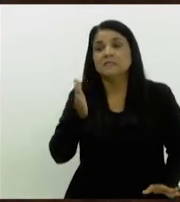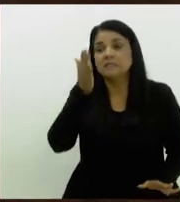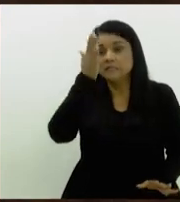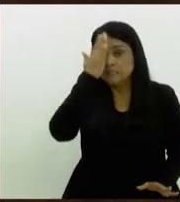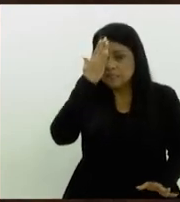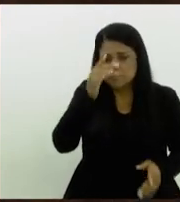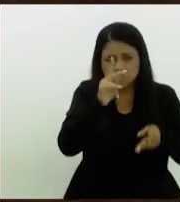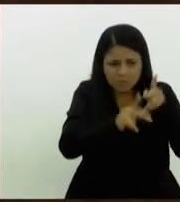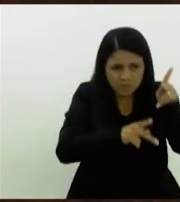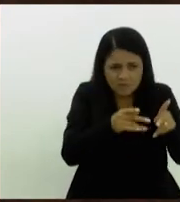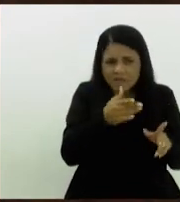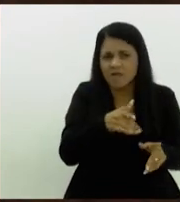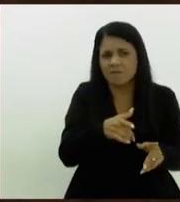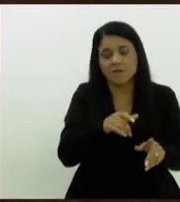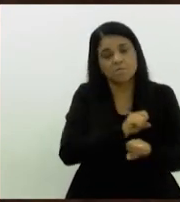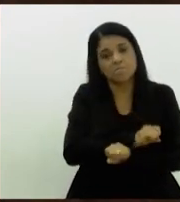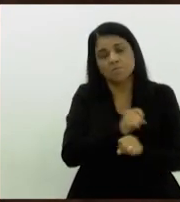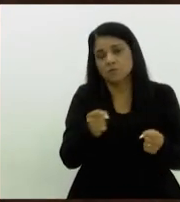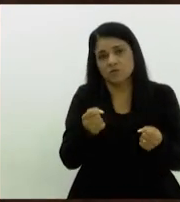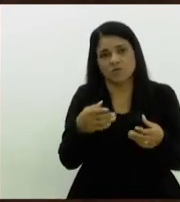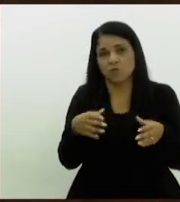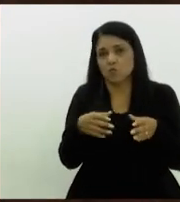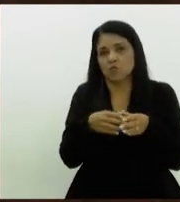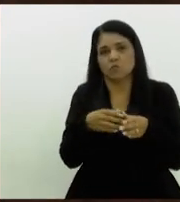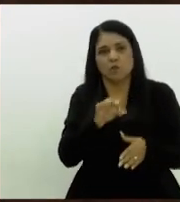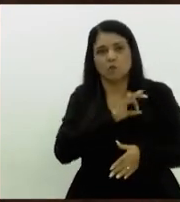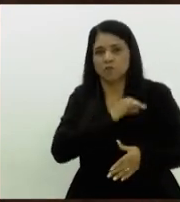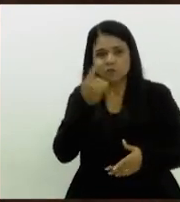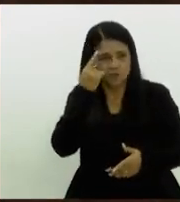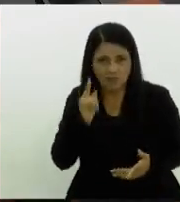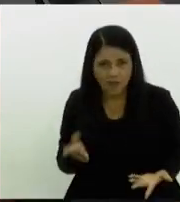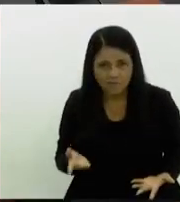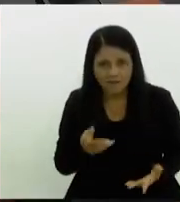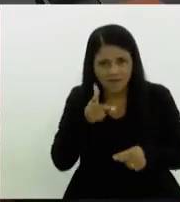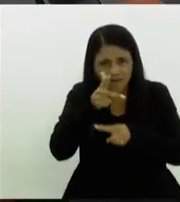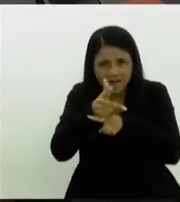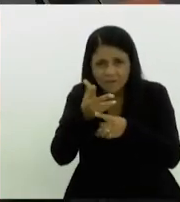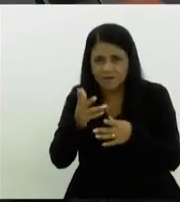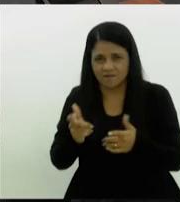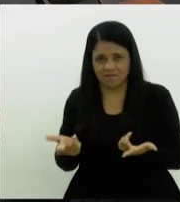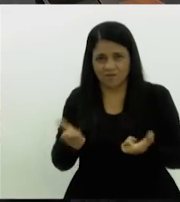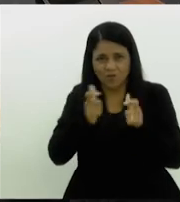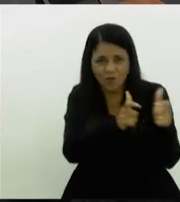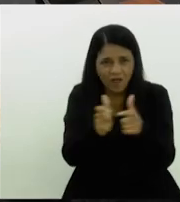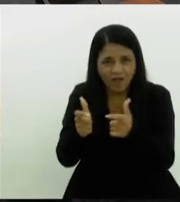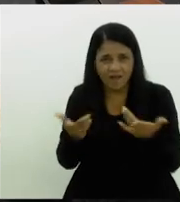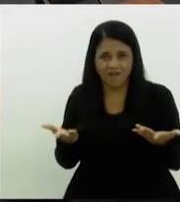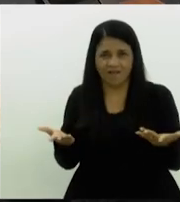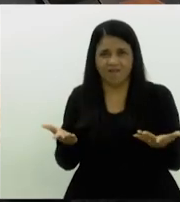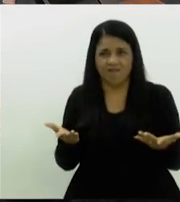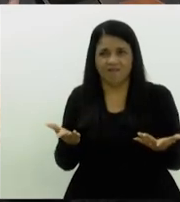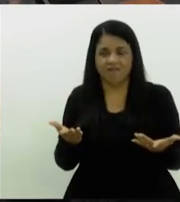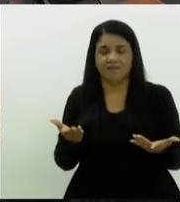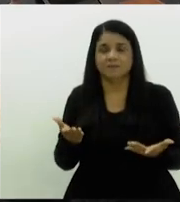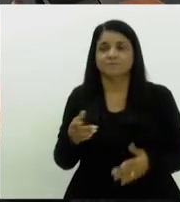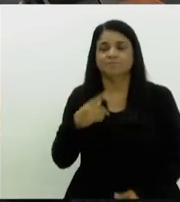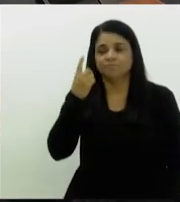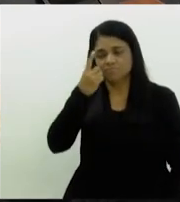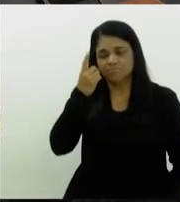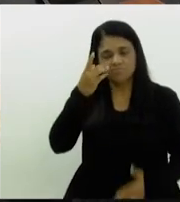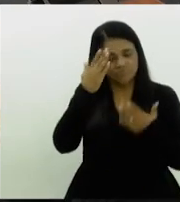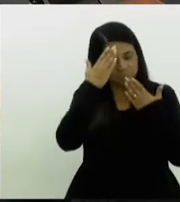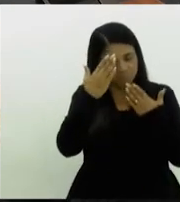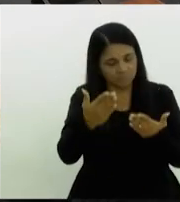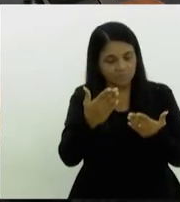impossível que as forças de segurança não possam saber. Muito obrigada. Deputada Dani Monteiro. Senhora